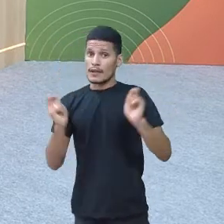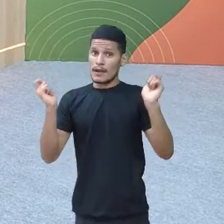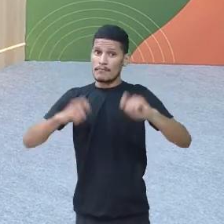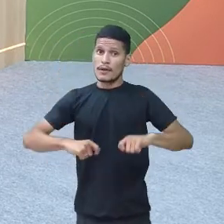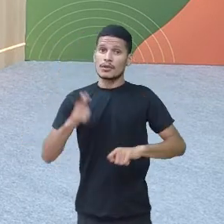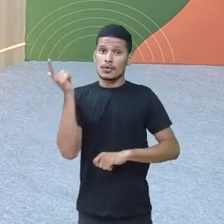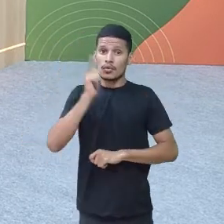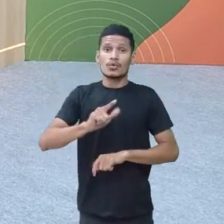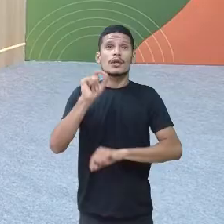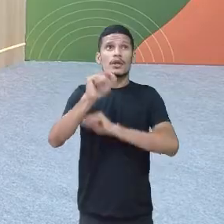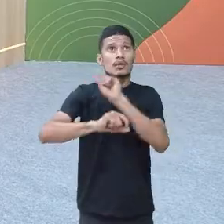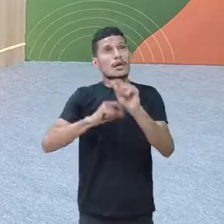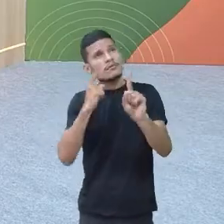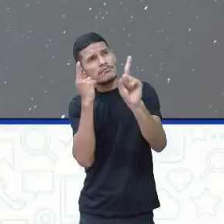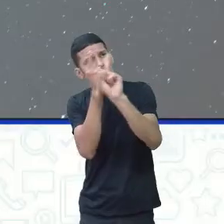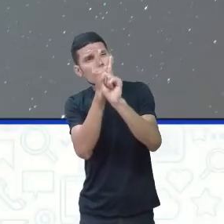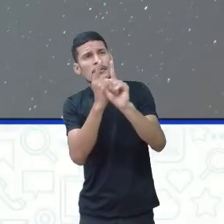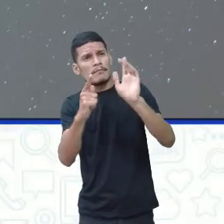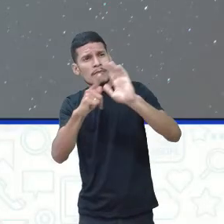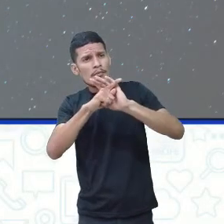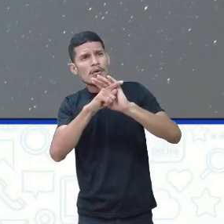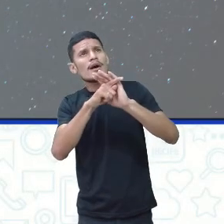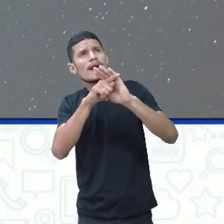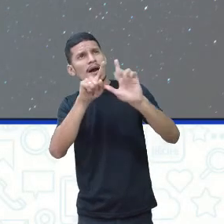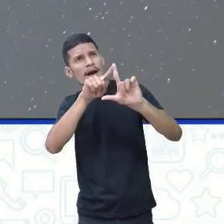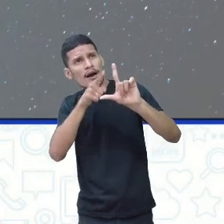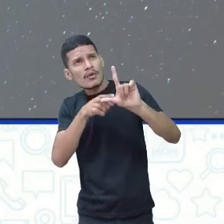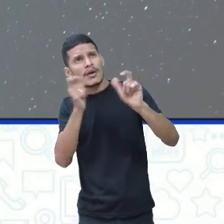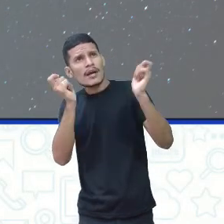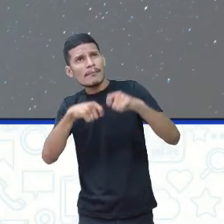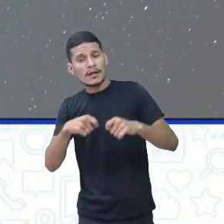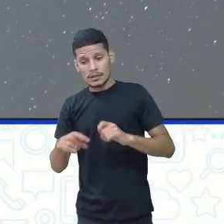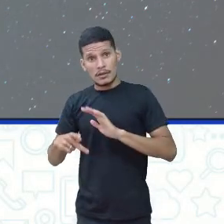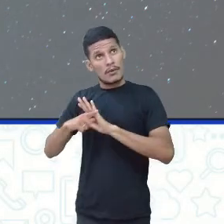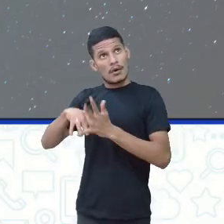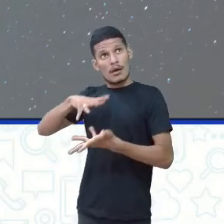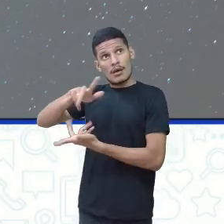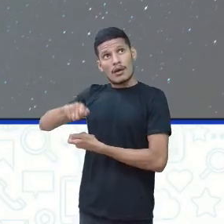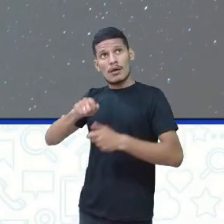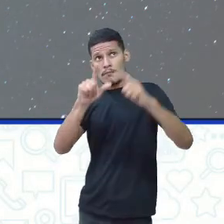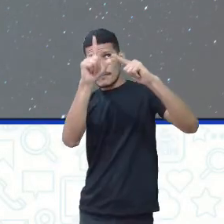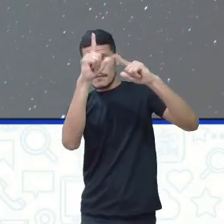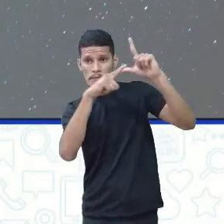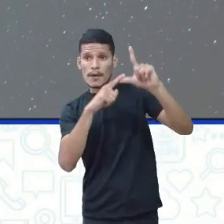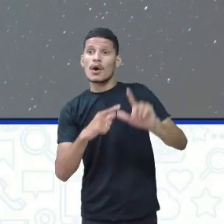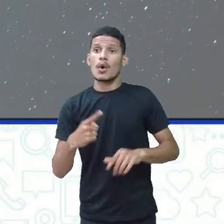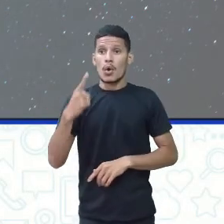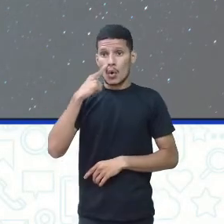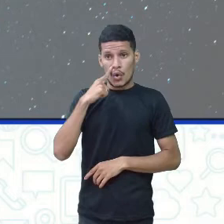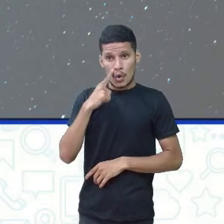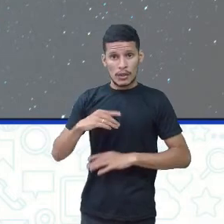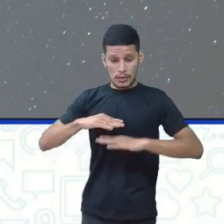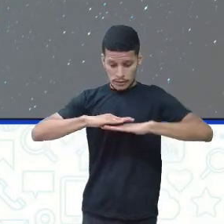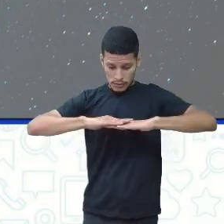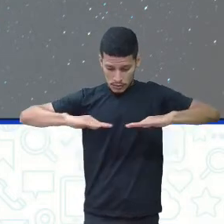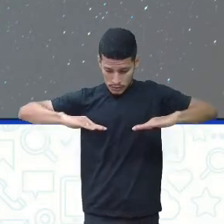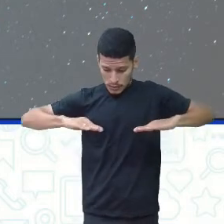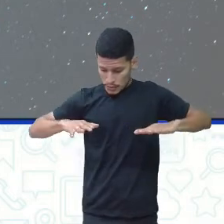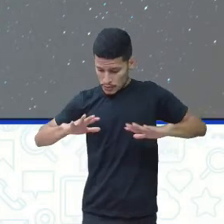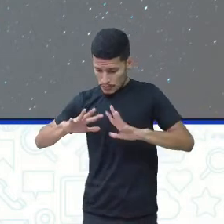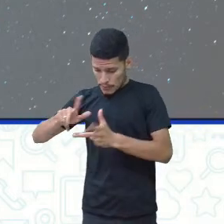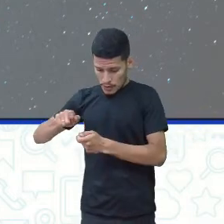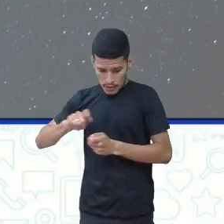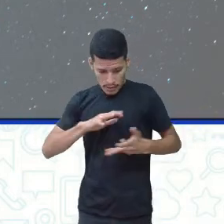calcular o ângulo formado por essa reta e a órbita terrestre. Então, se a gente observar aqui, a órbita seria nessa horizontal e a gente